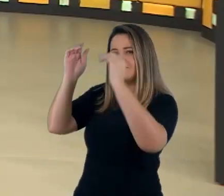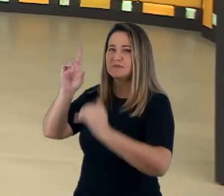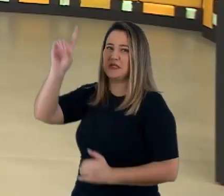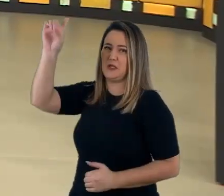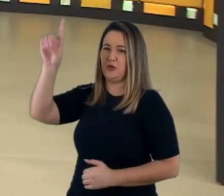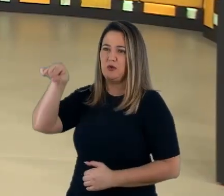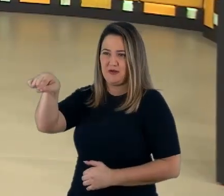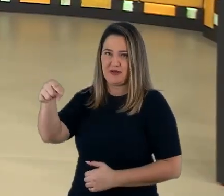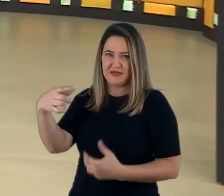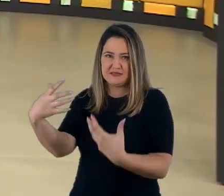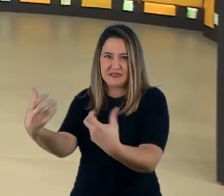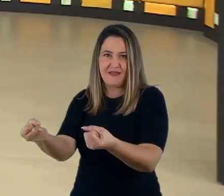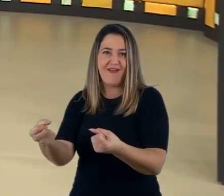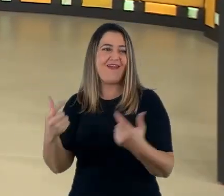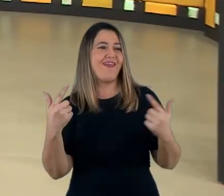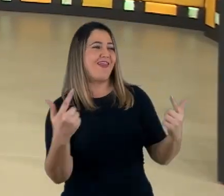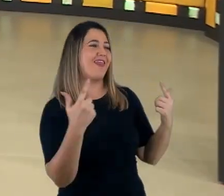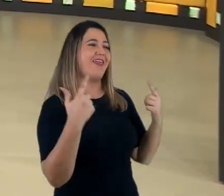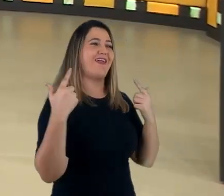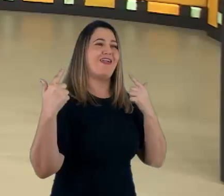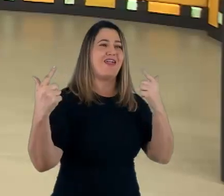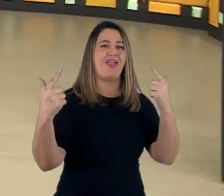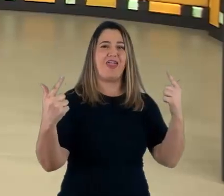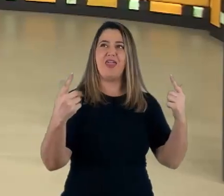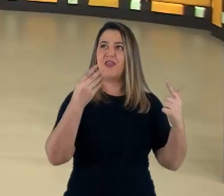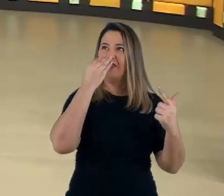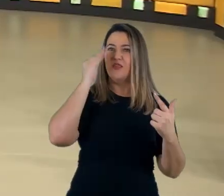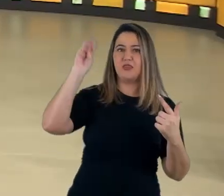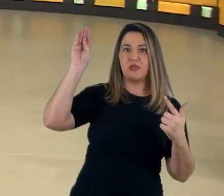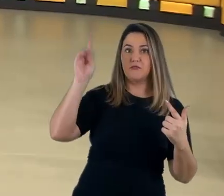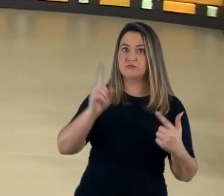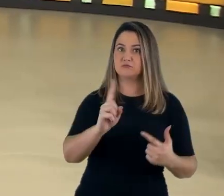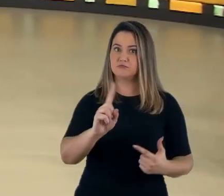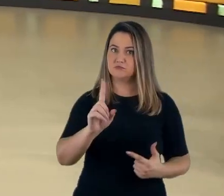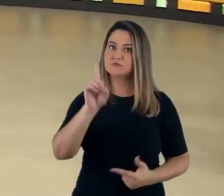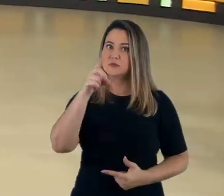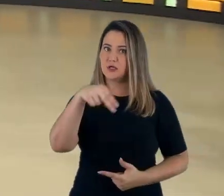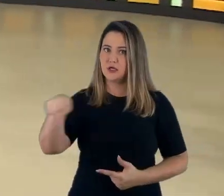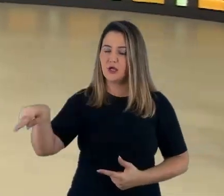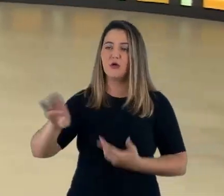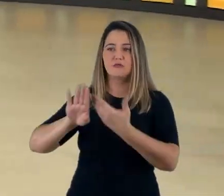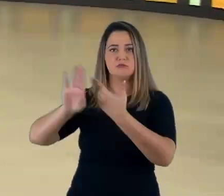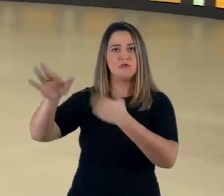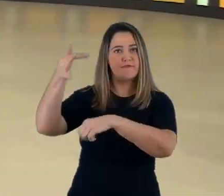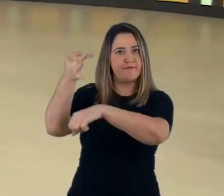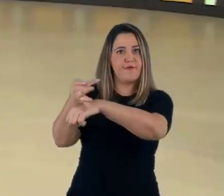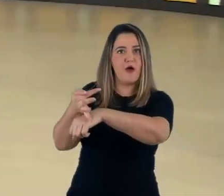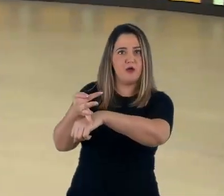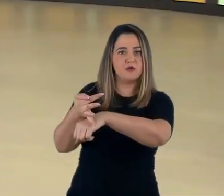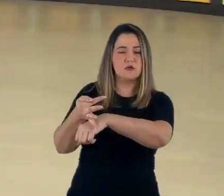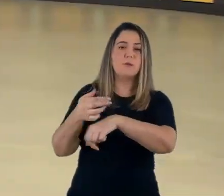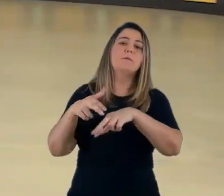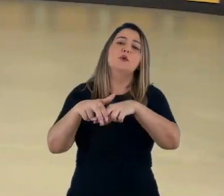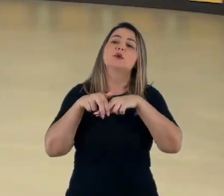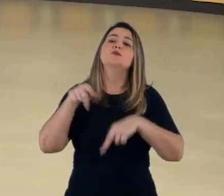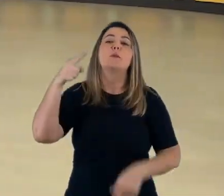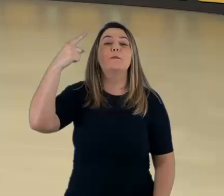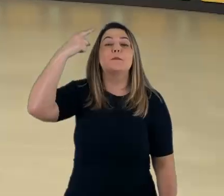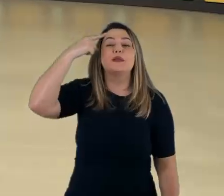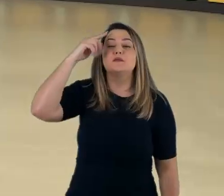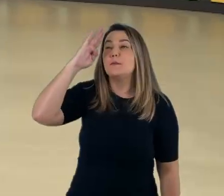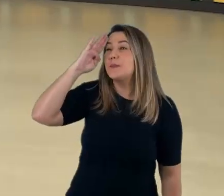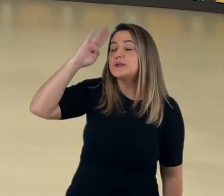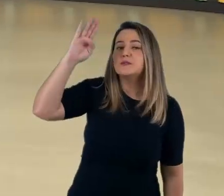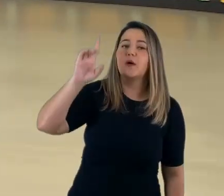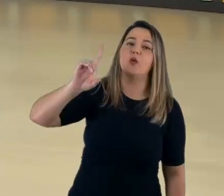em ficar bem com a galera, mas traindo o seu Deus. Daniel não era desses. Para ele, Deus estaria em primeiro